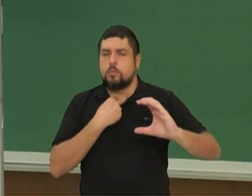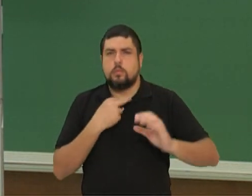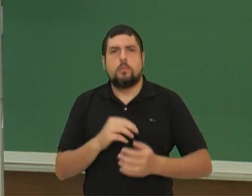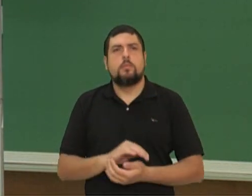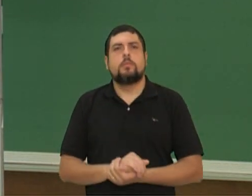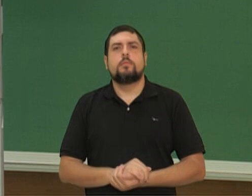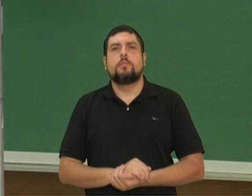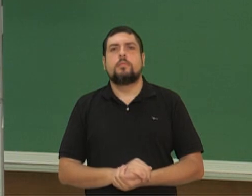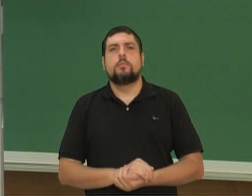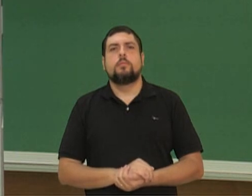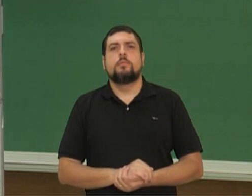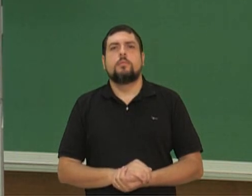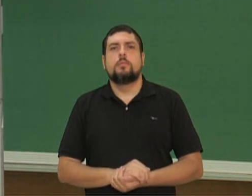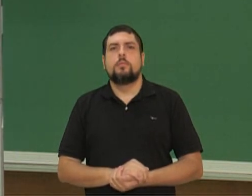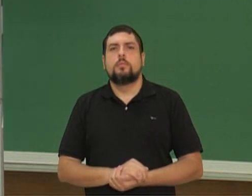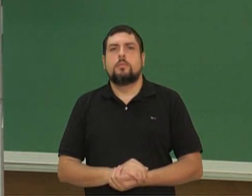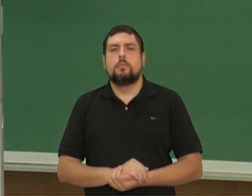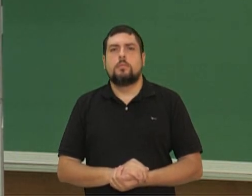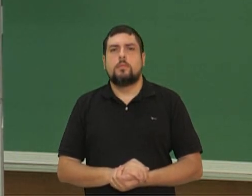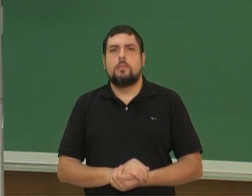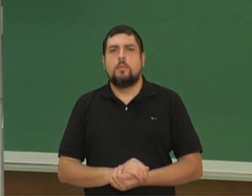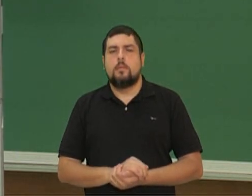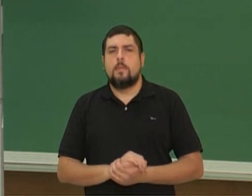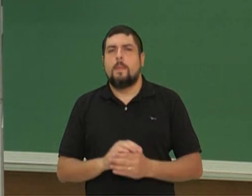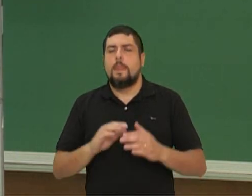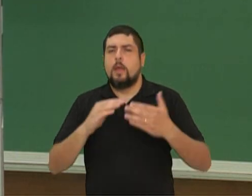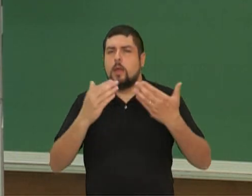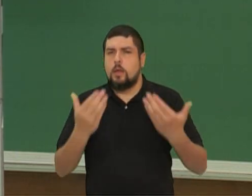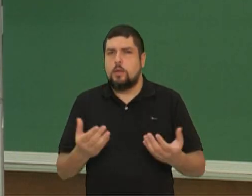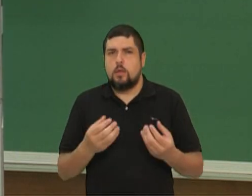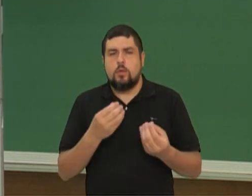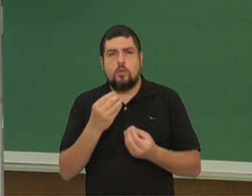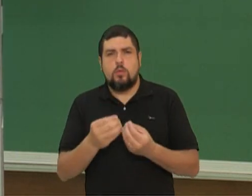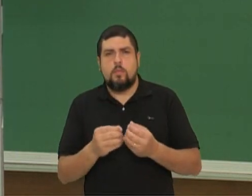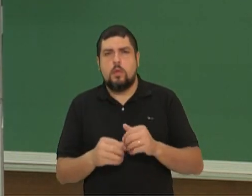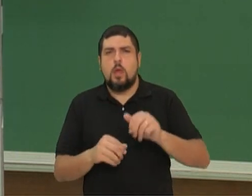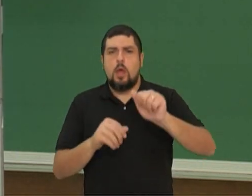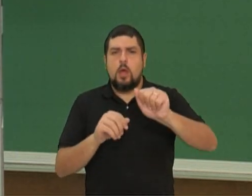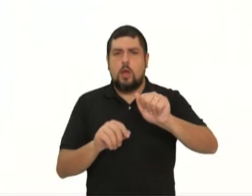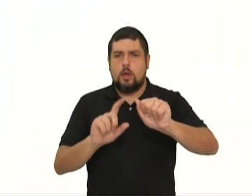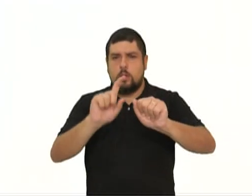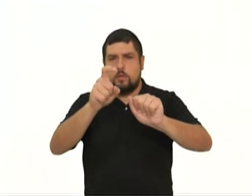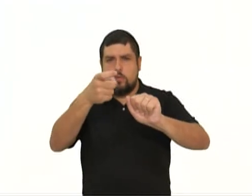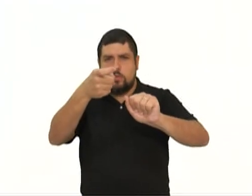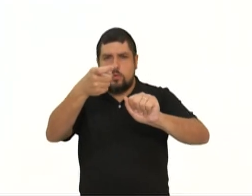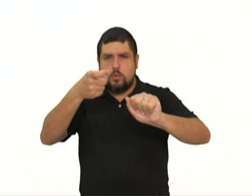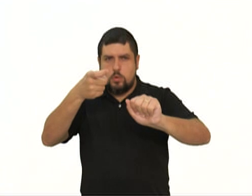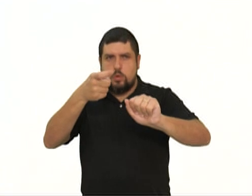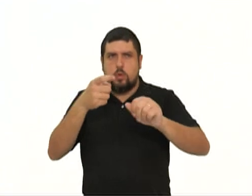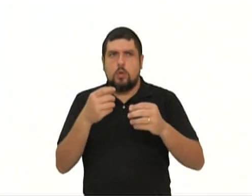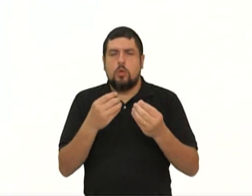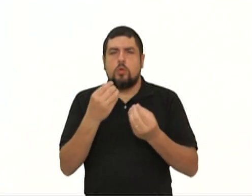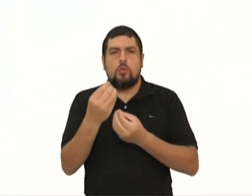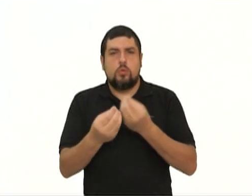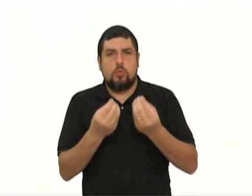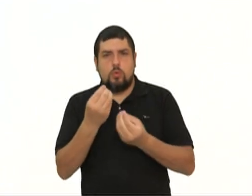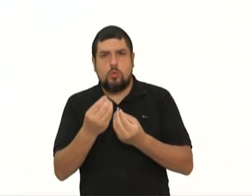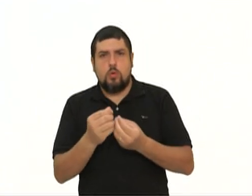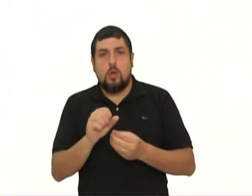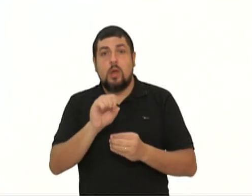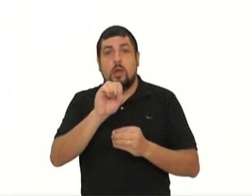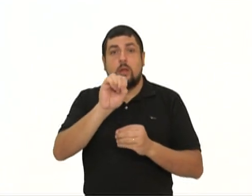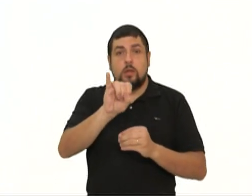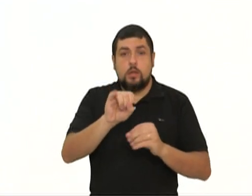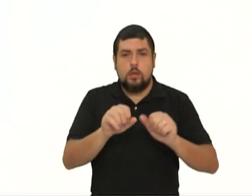Certo? E algumas propriedades é importante lembrar. No modelo a elevado a x de função exponencial, sempre que o expoente for